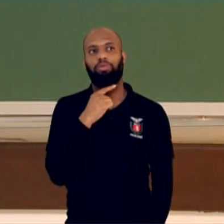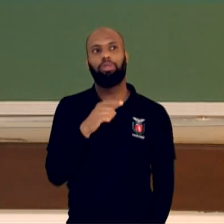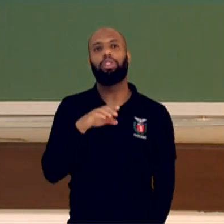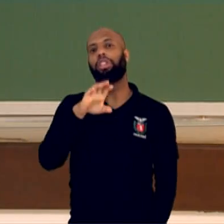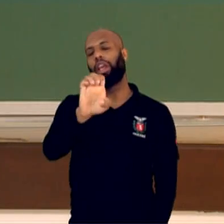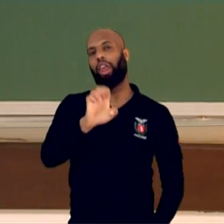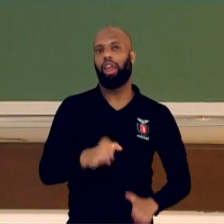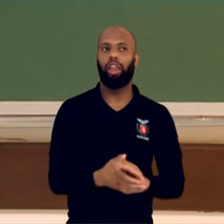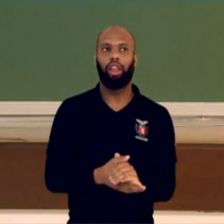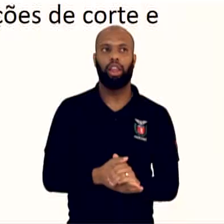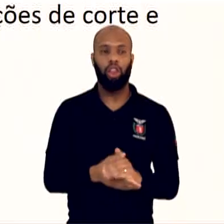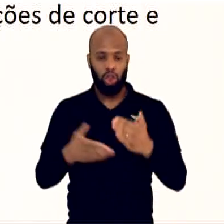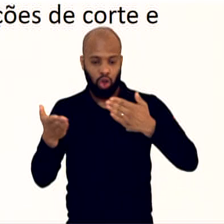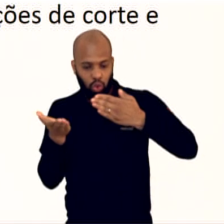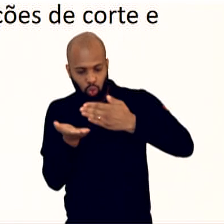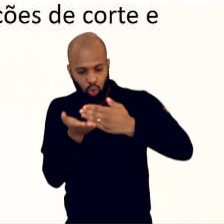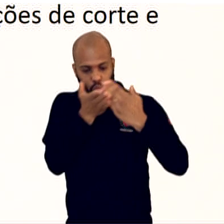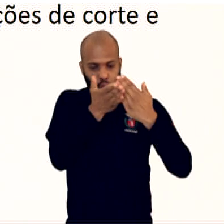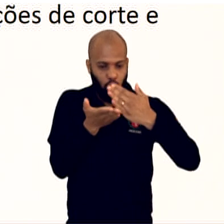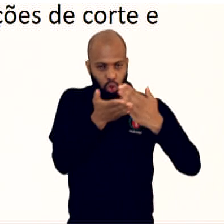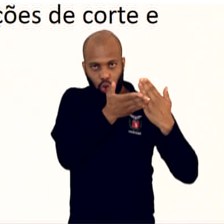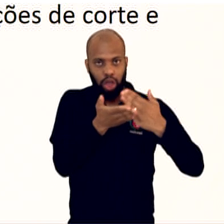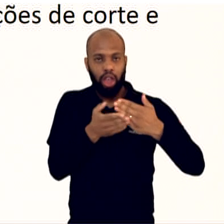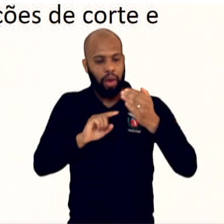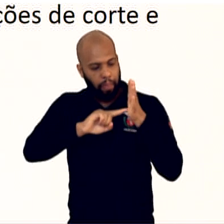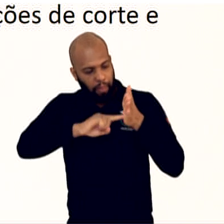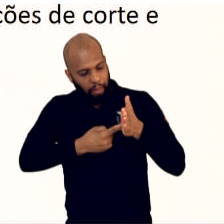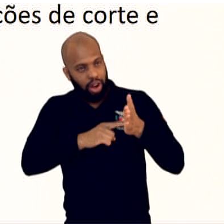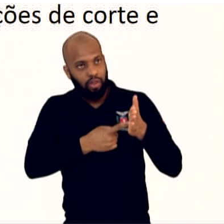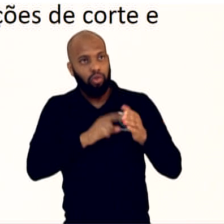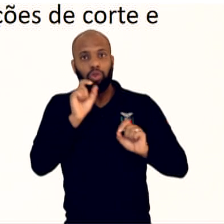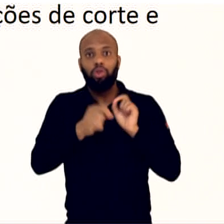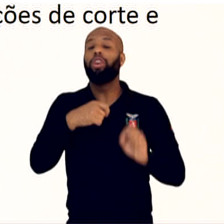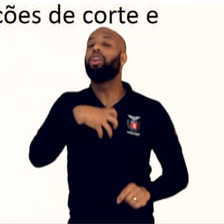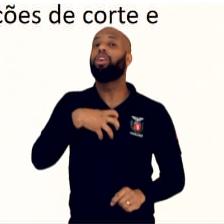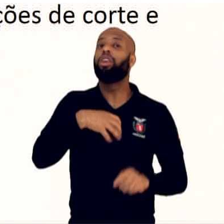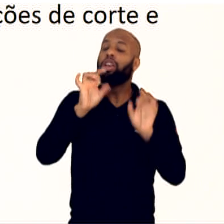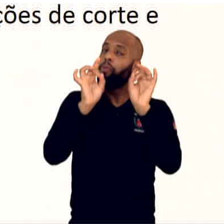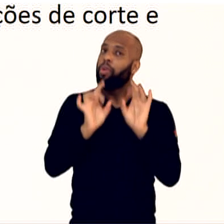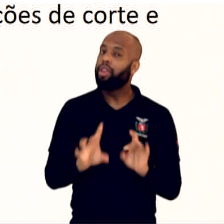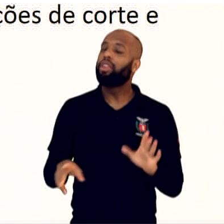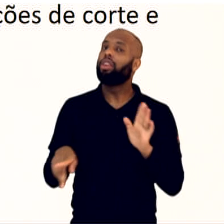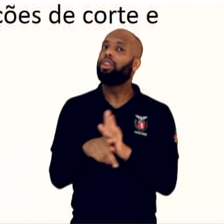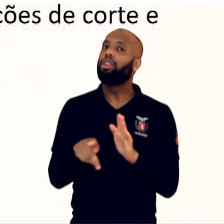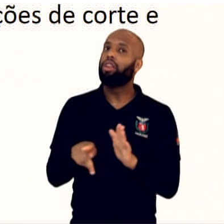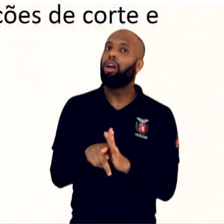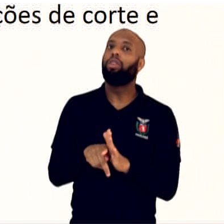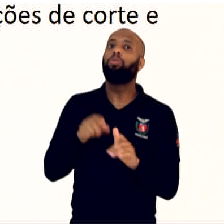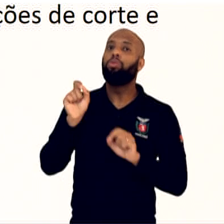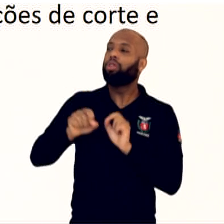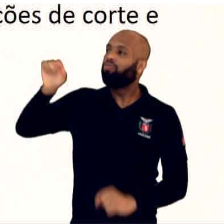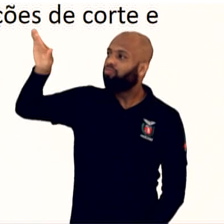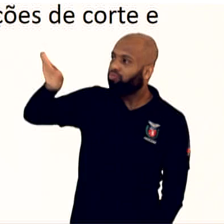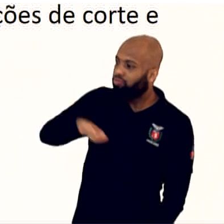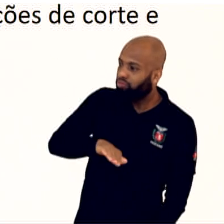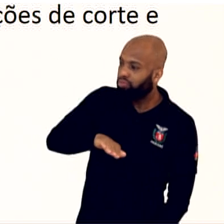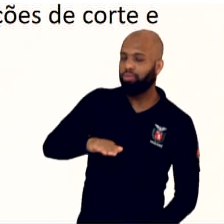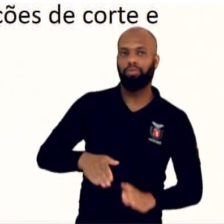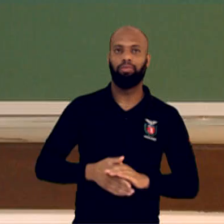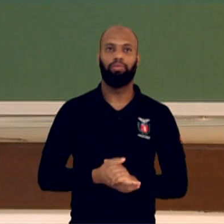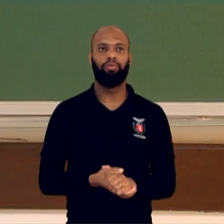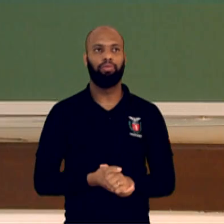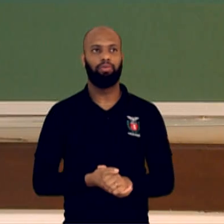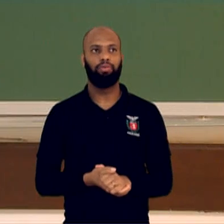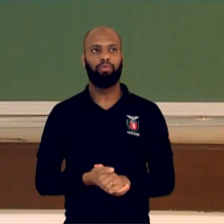letra E. Cunha e parafuso são casos especiais de plano inclinado, com funções de corte e de fixação,